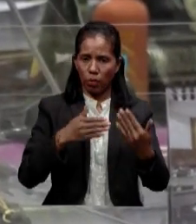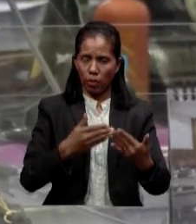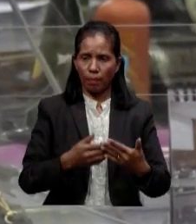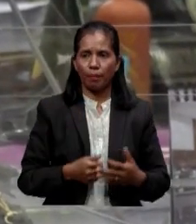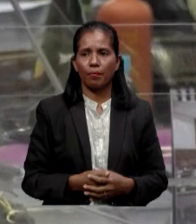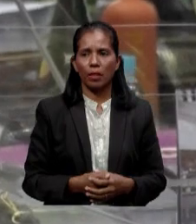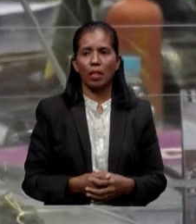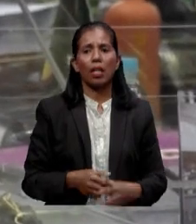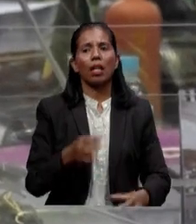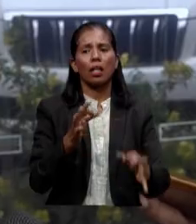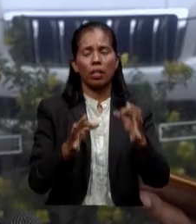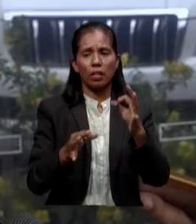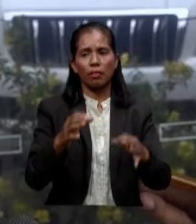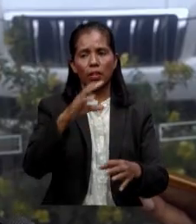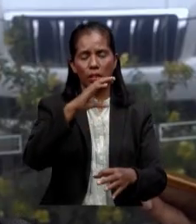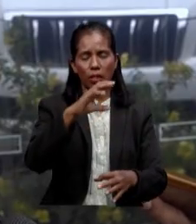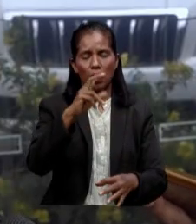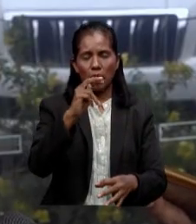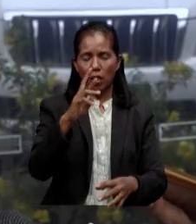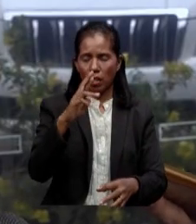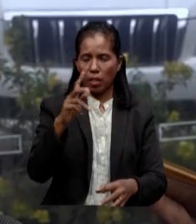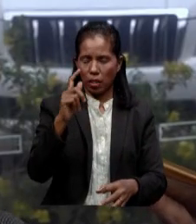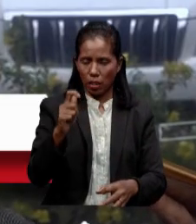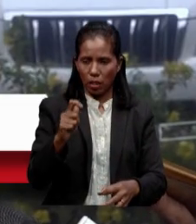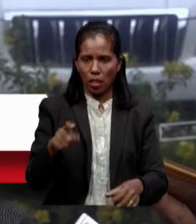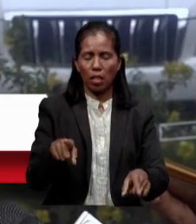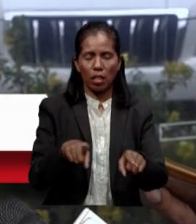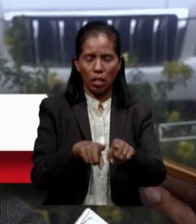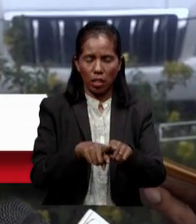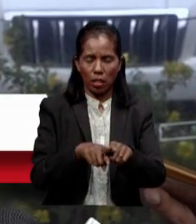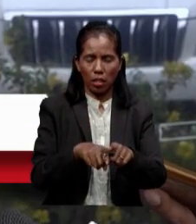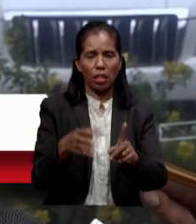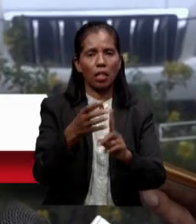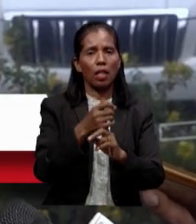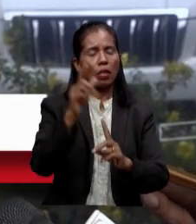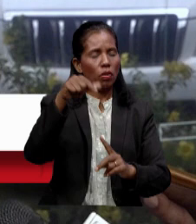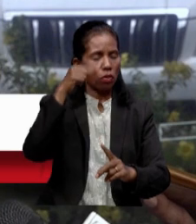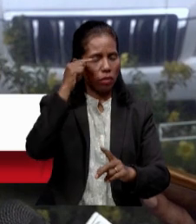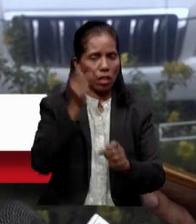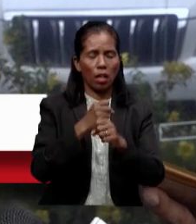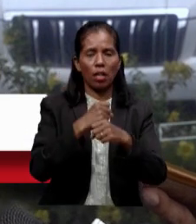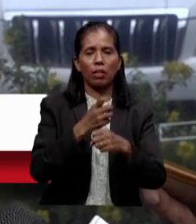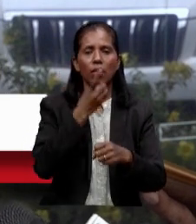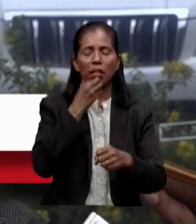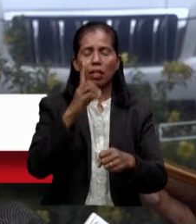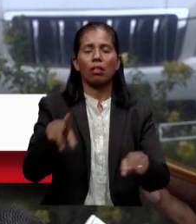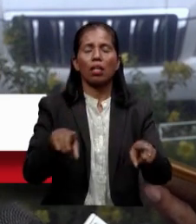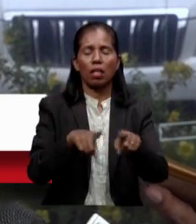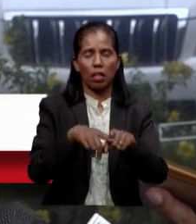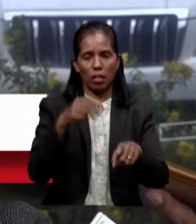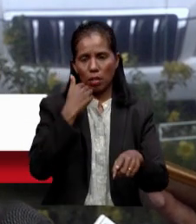CNRT maka kar governo mak halo deklarasaun hanesane ne moe. Tenke